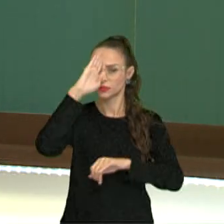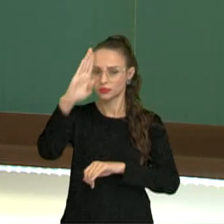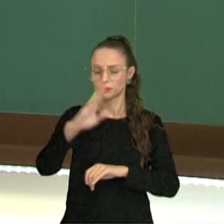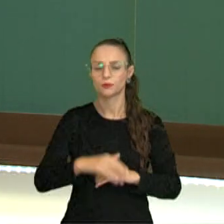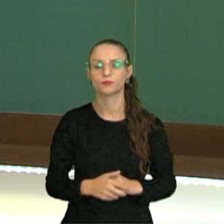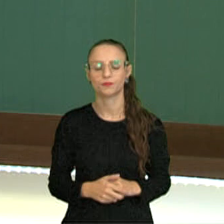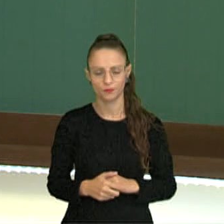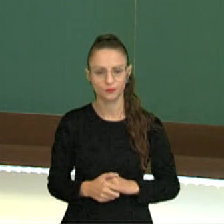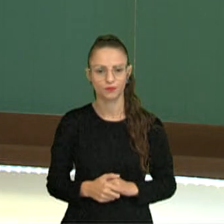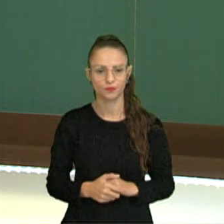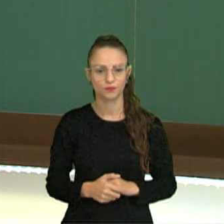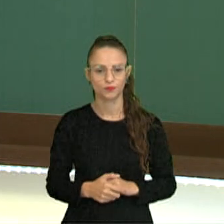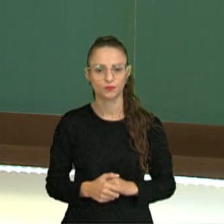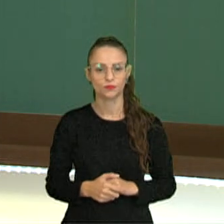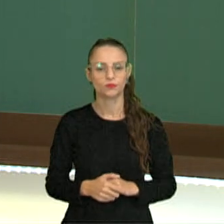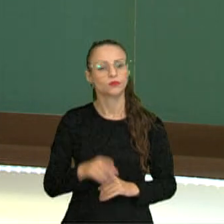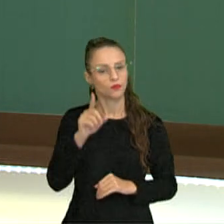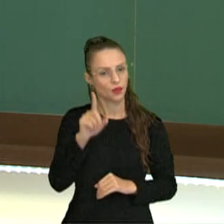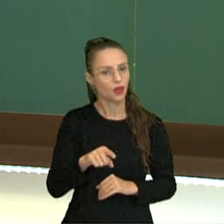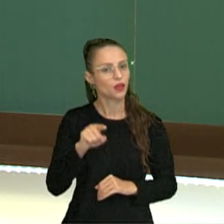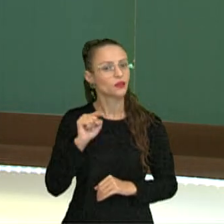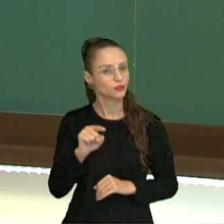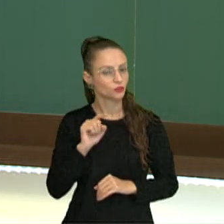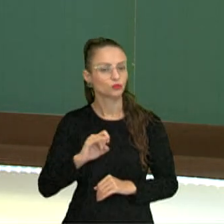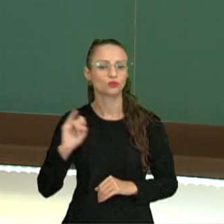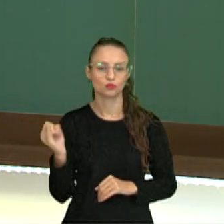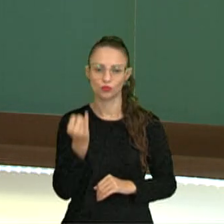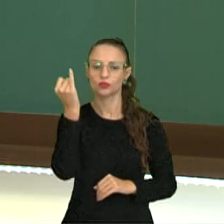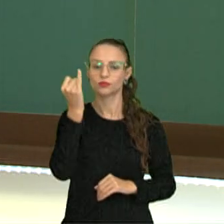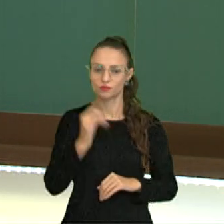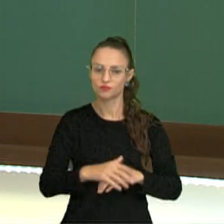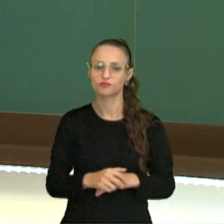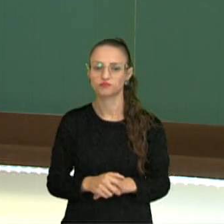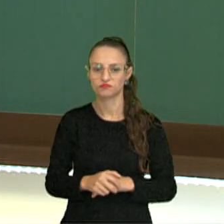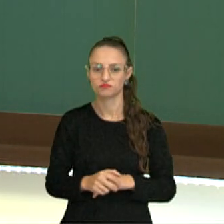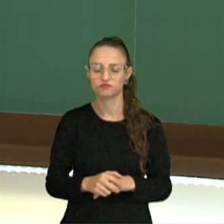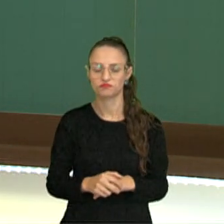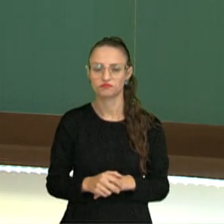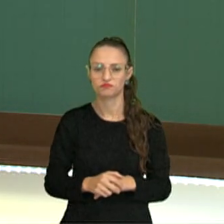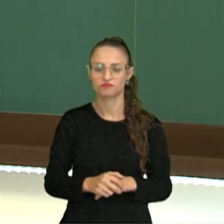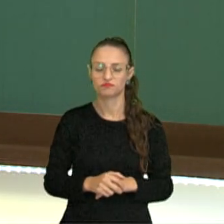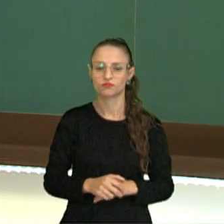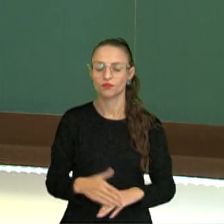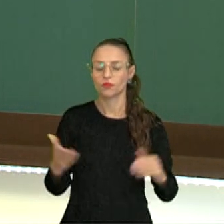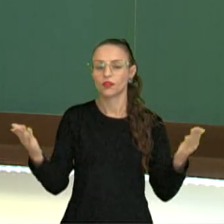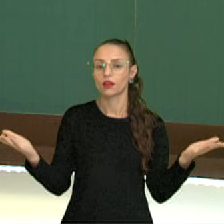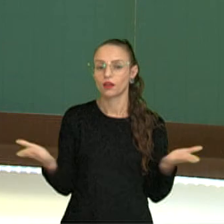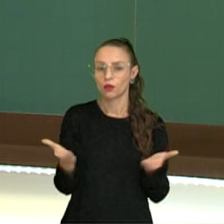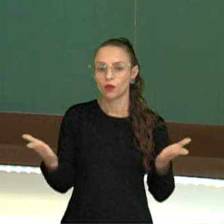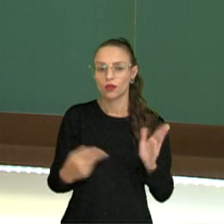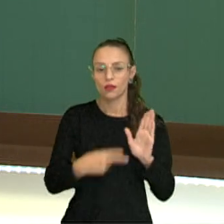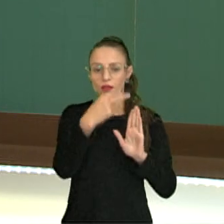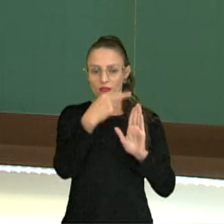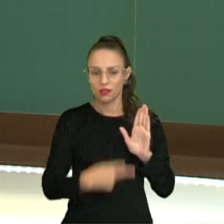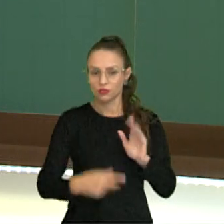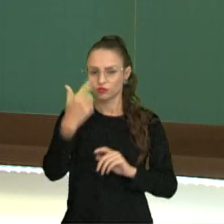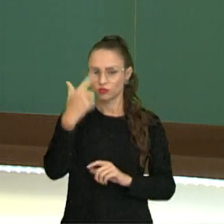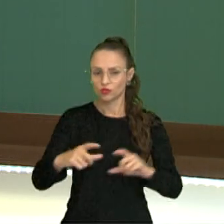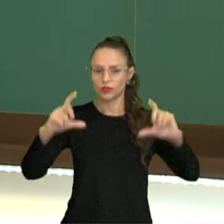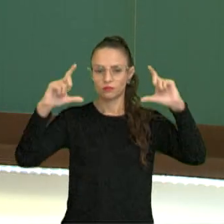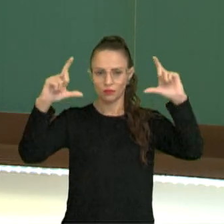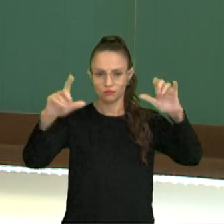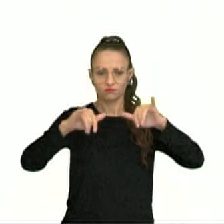notícia. Então, é um elemento bem fundamental. Agora vamos ler mais um trechinho, então, da